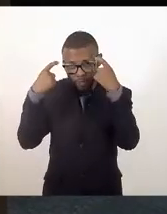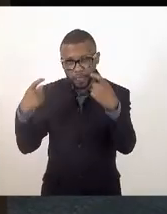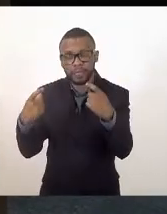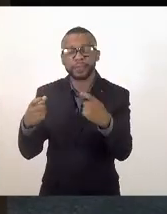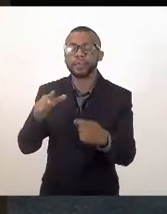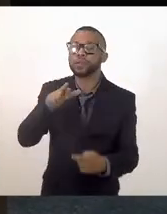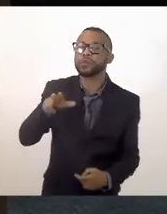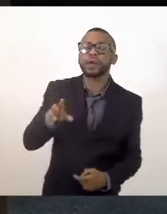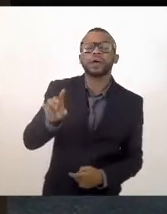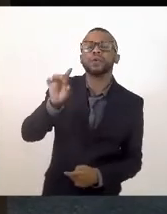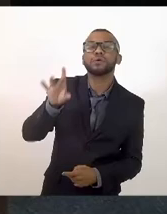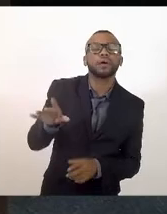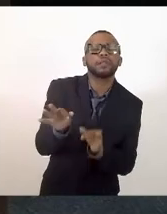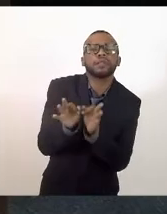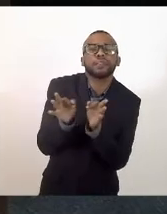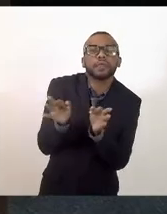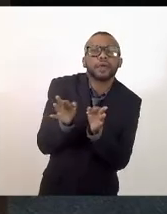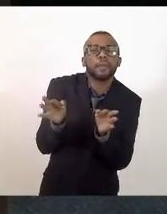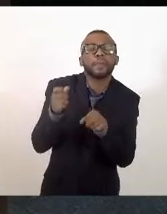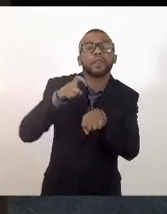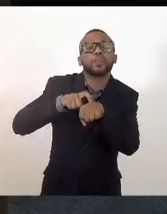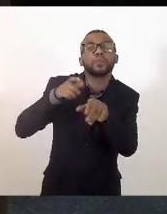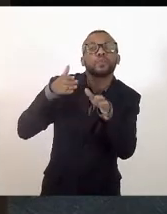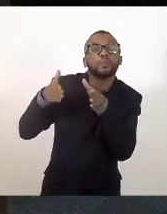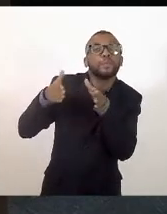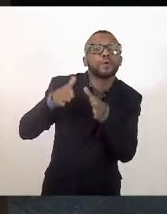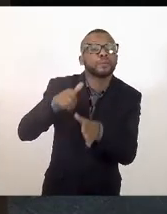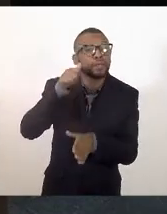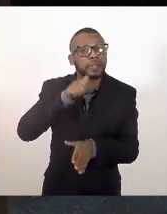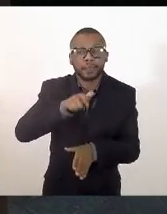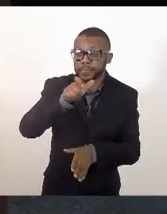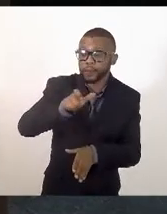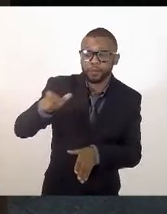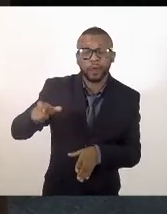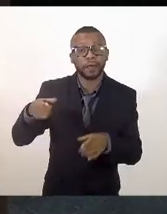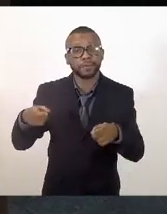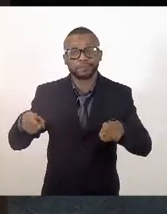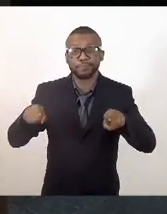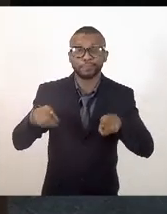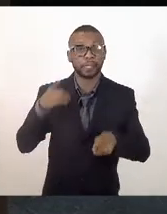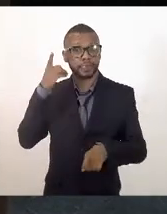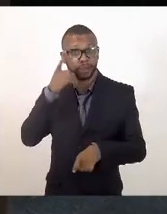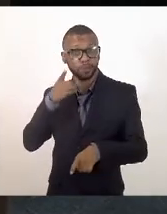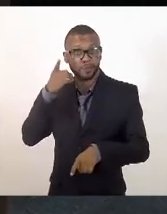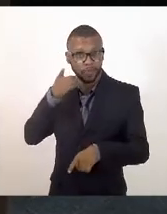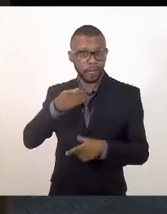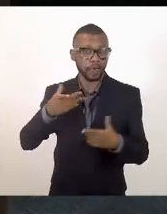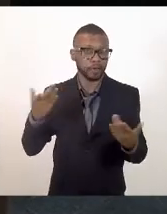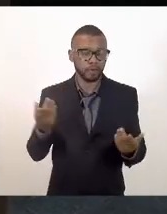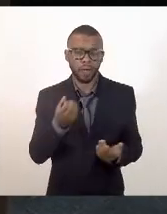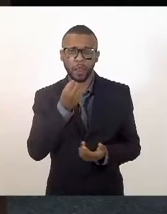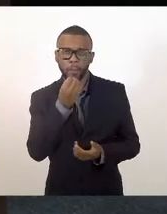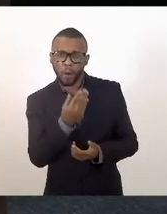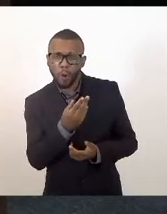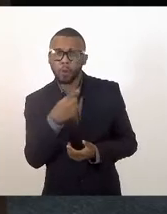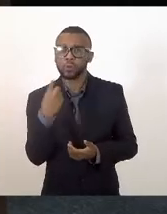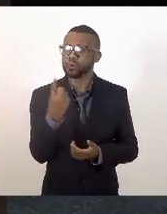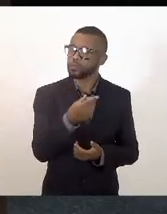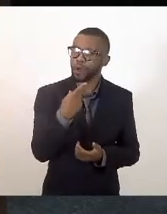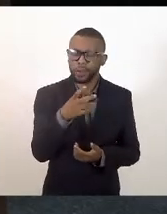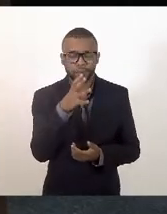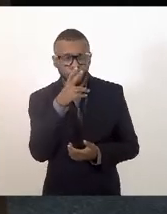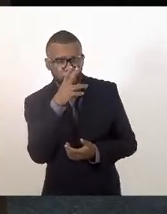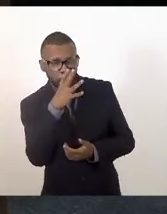apenas nos mandatos das mulheres parlamentares. É muito bom, deputado Eurico, quando a gente verifica que os